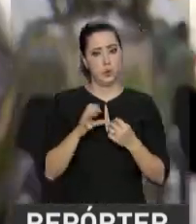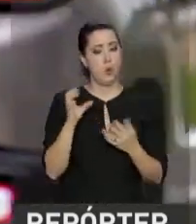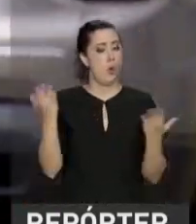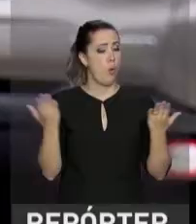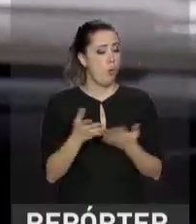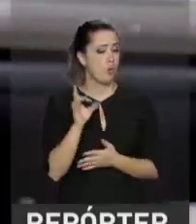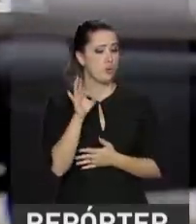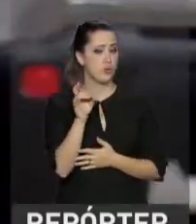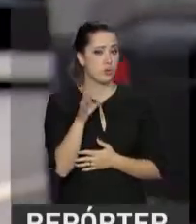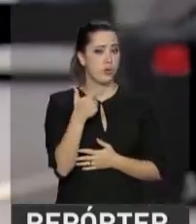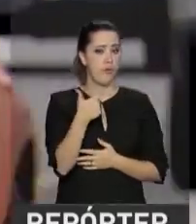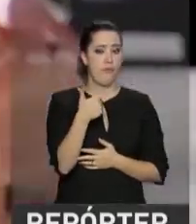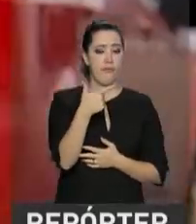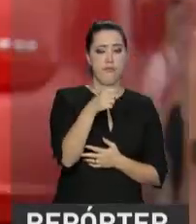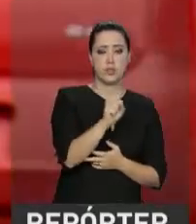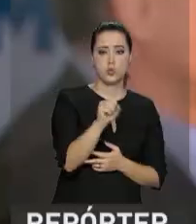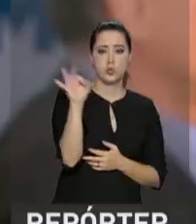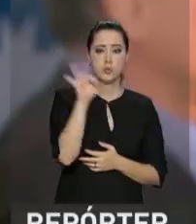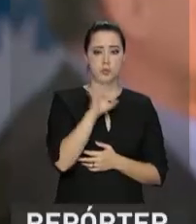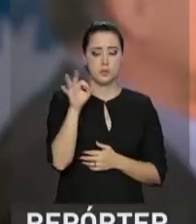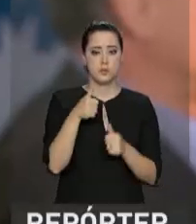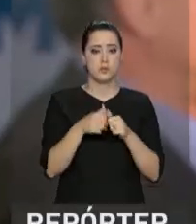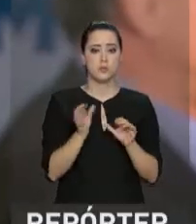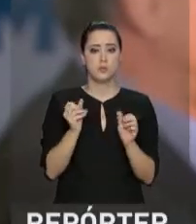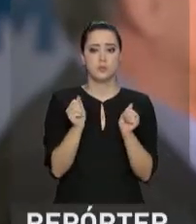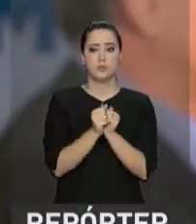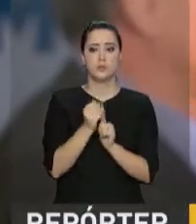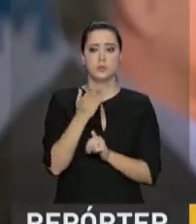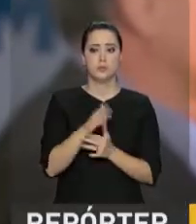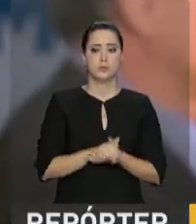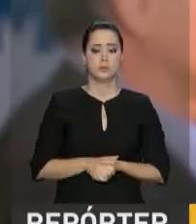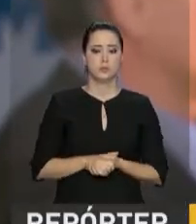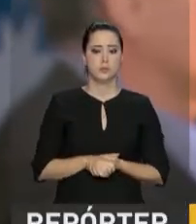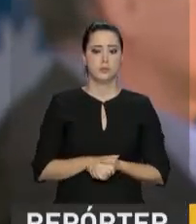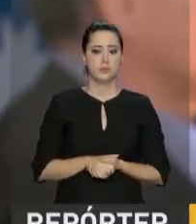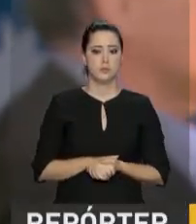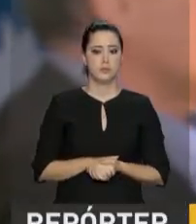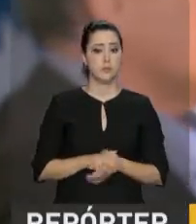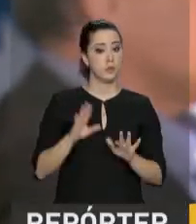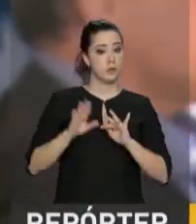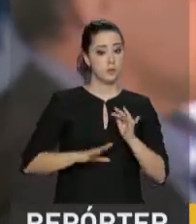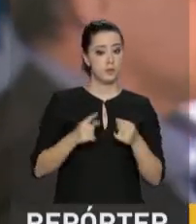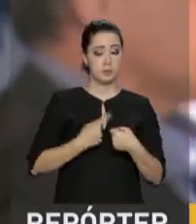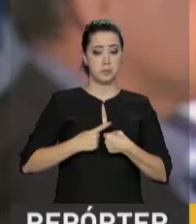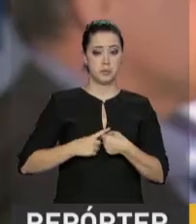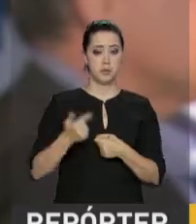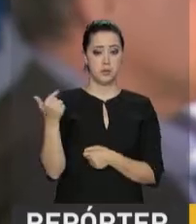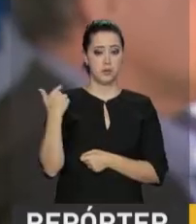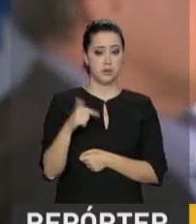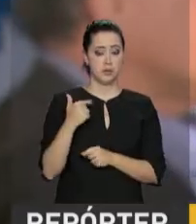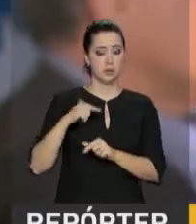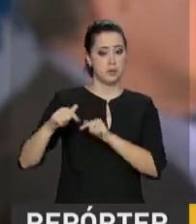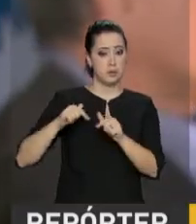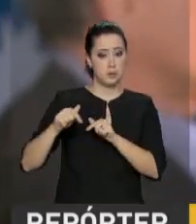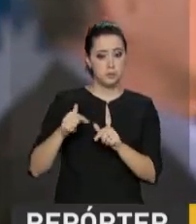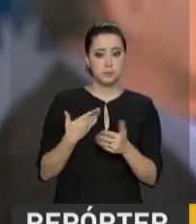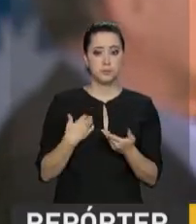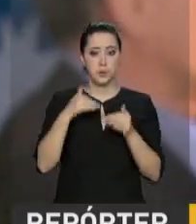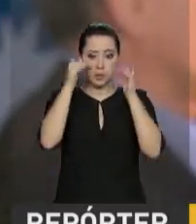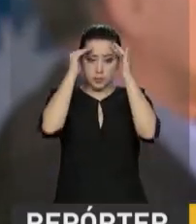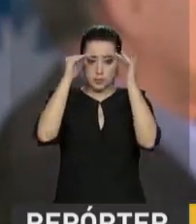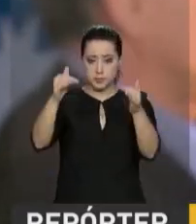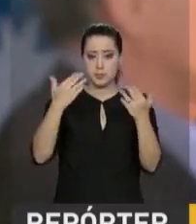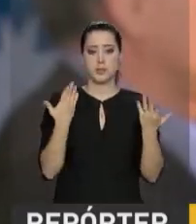deles estão no sistema uma vez que o município não exerce sua função na sua competência estabelecida no código